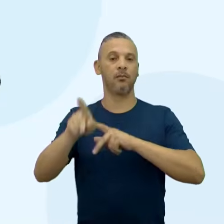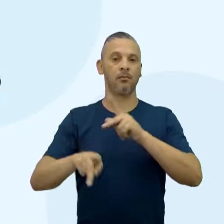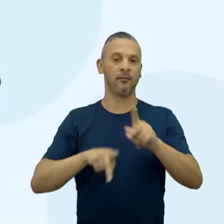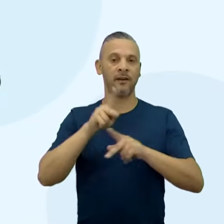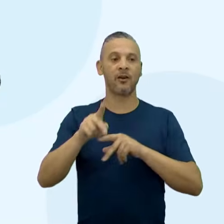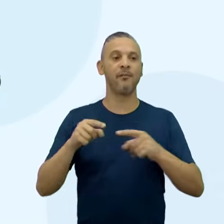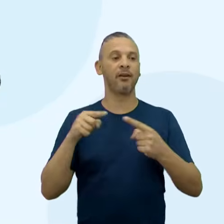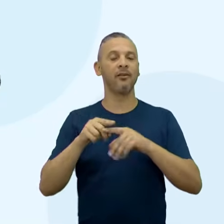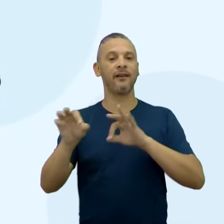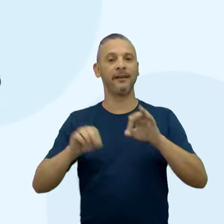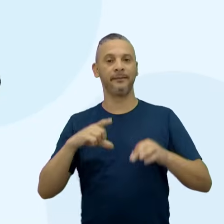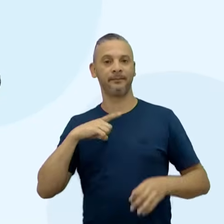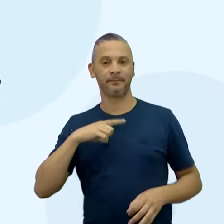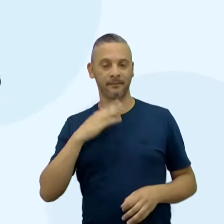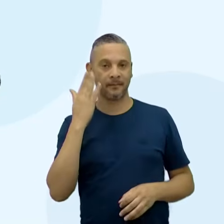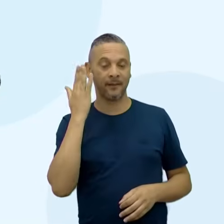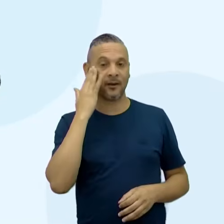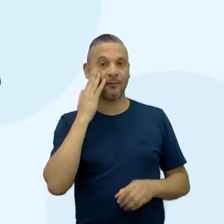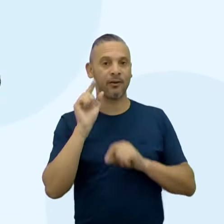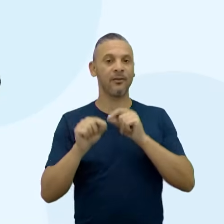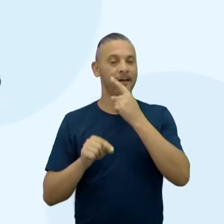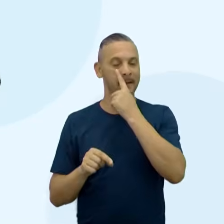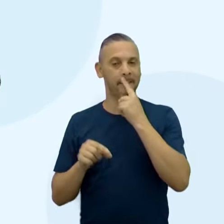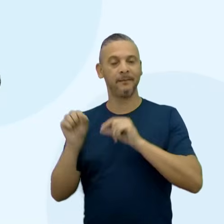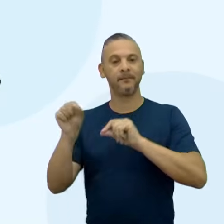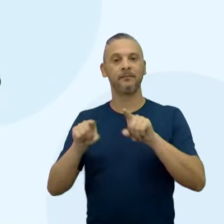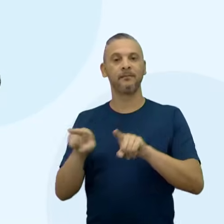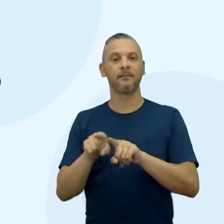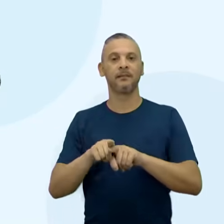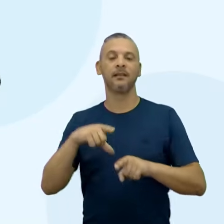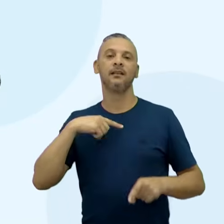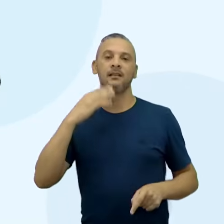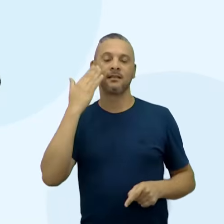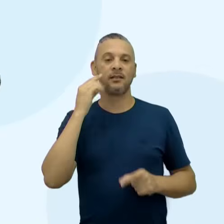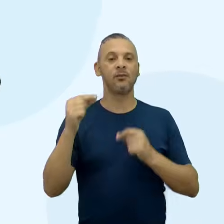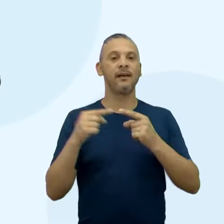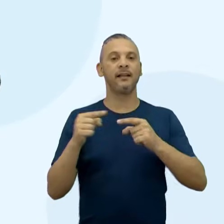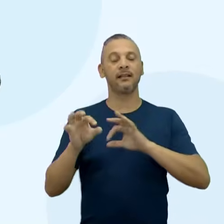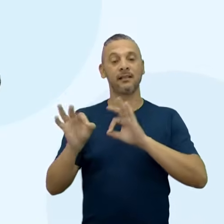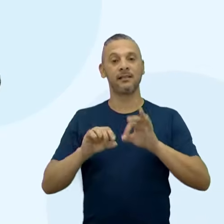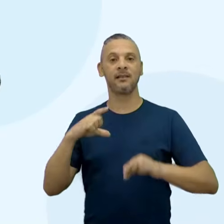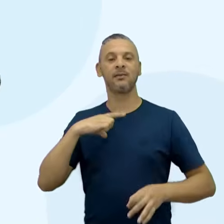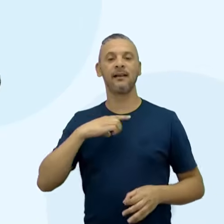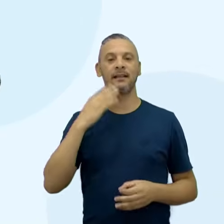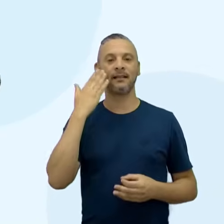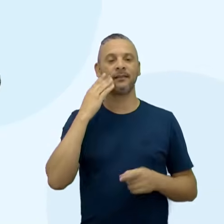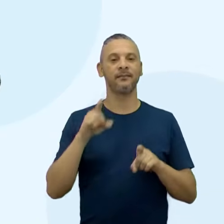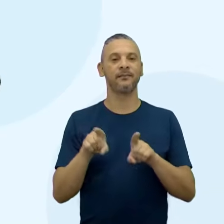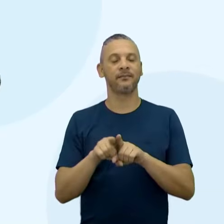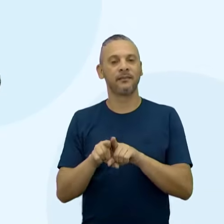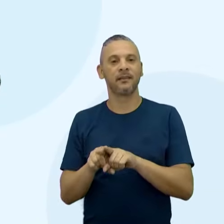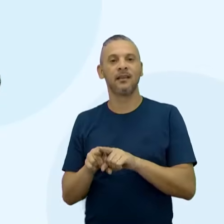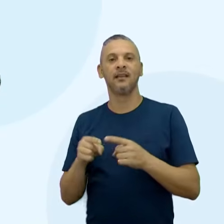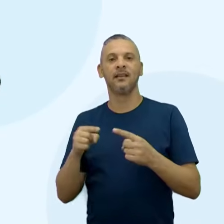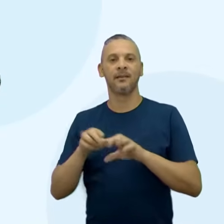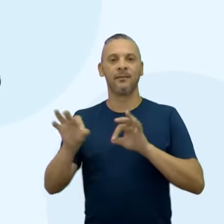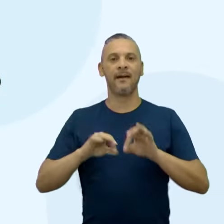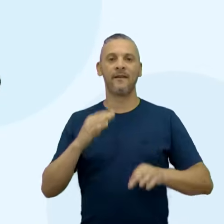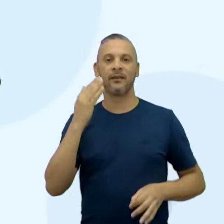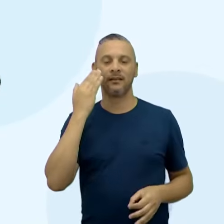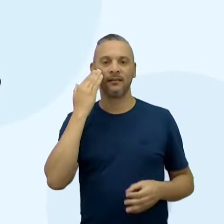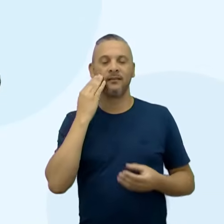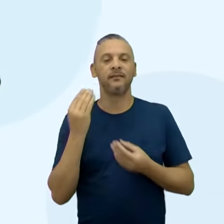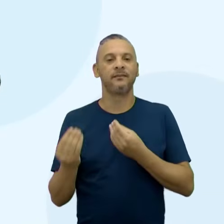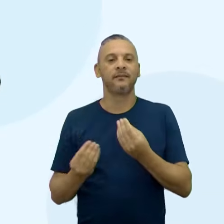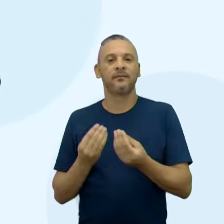população? Darwin, então, né, quando vem ao Brasil, ele se encanta com a natureza e ele detalha isso